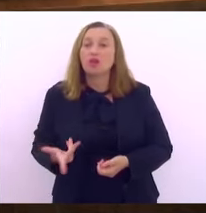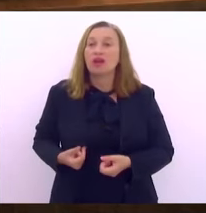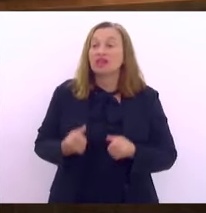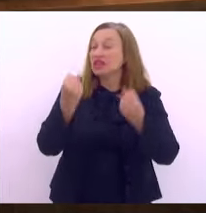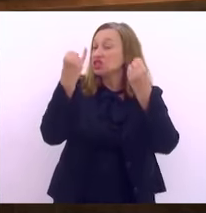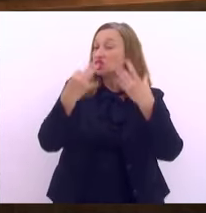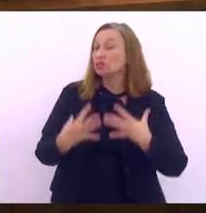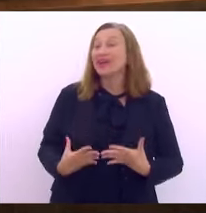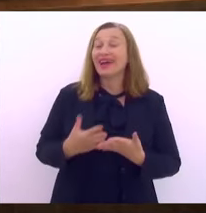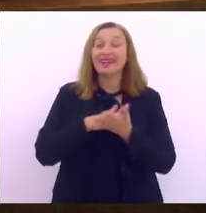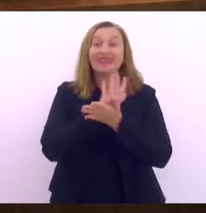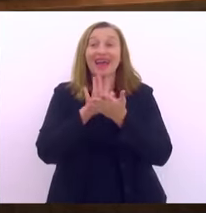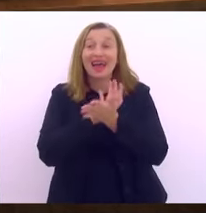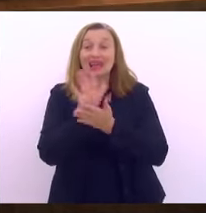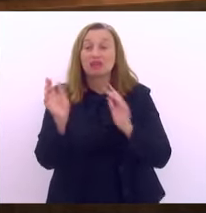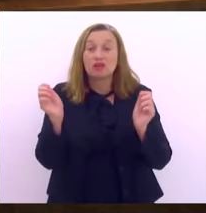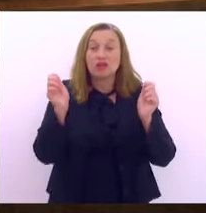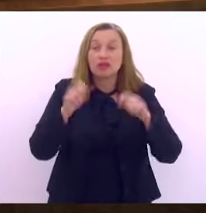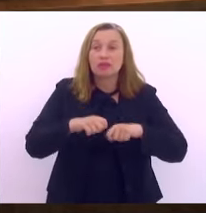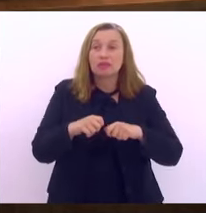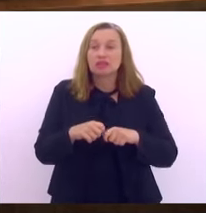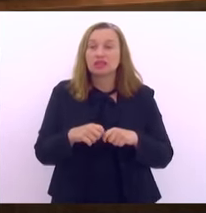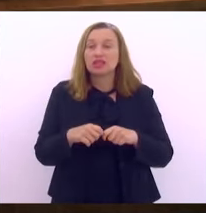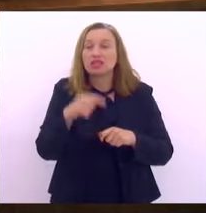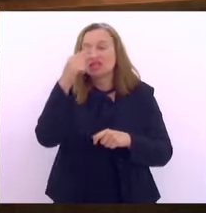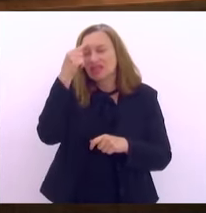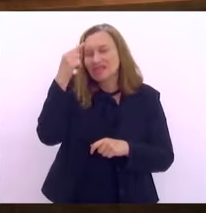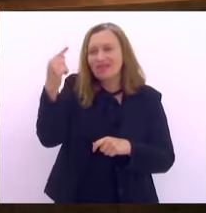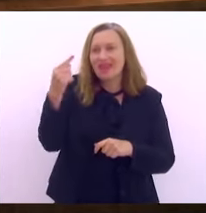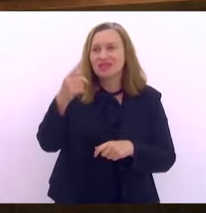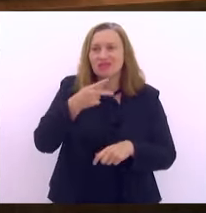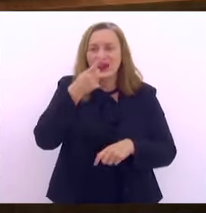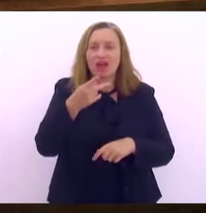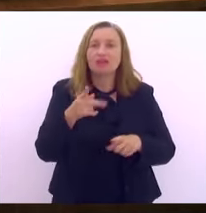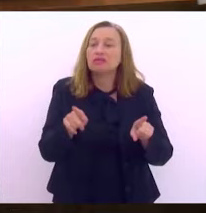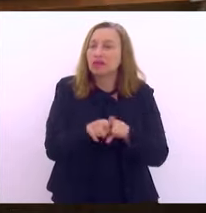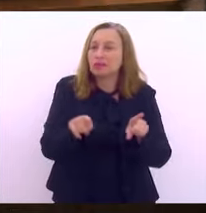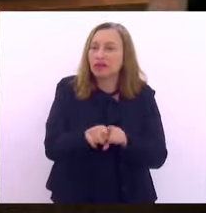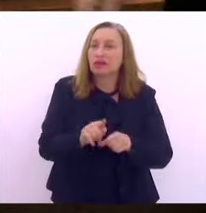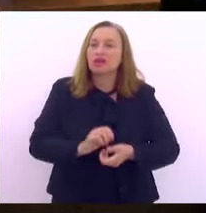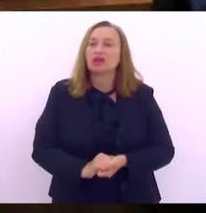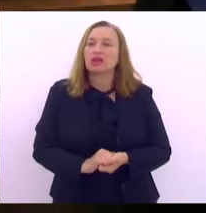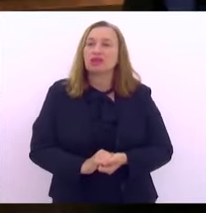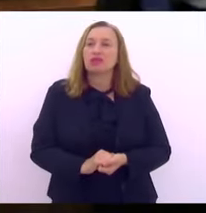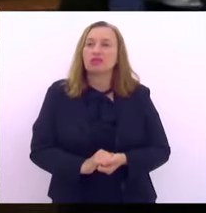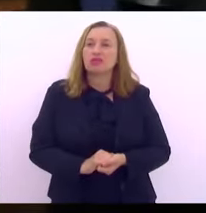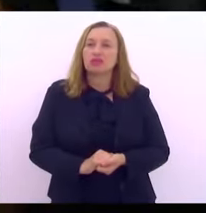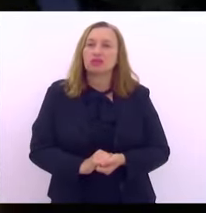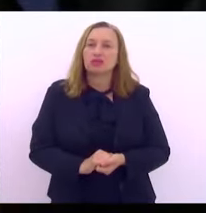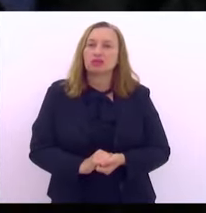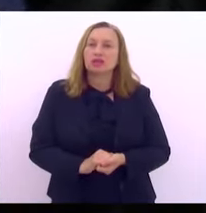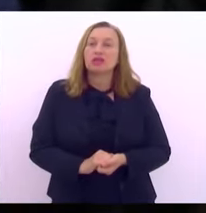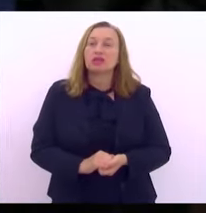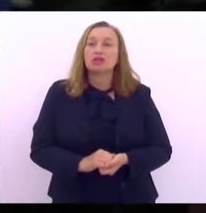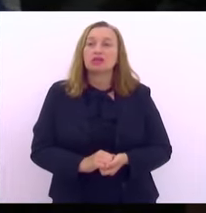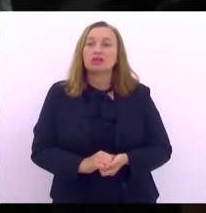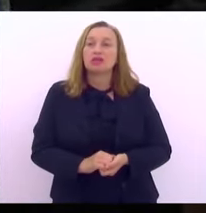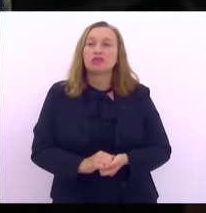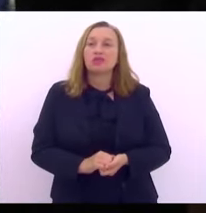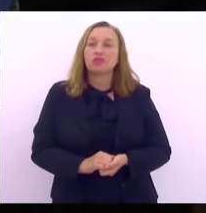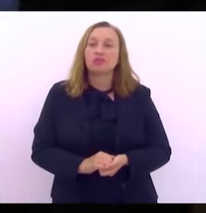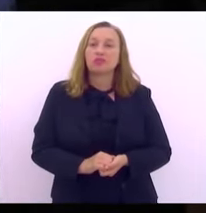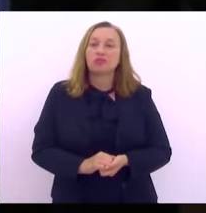explicação, ela não foi capaz de concatenar as ideias e, mais do que isso, deixou, sob o seu olhar, que